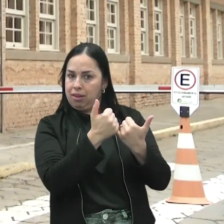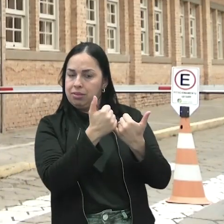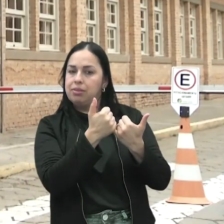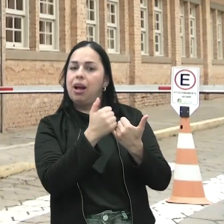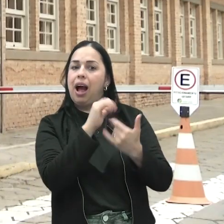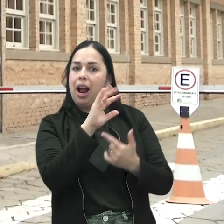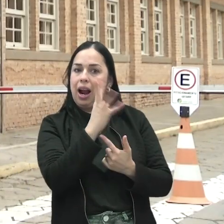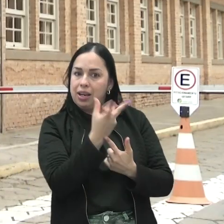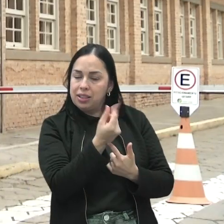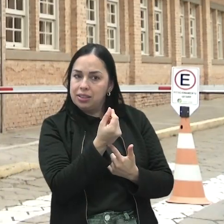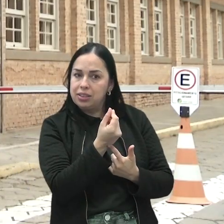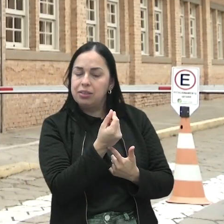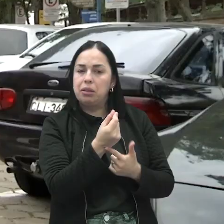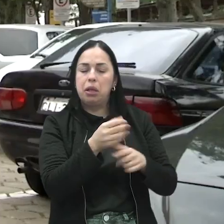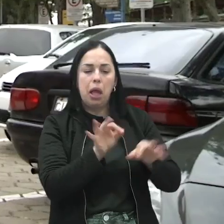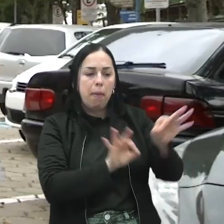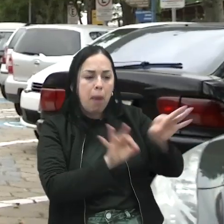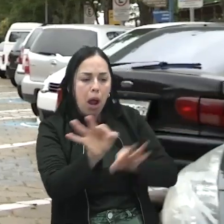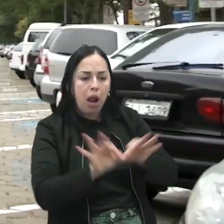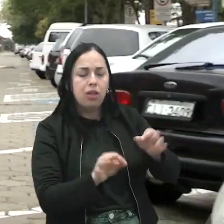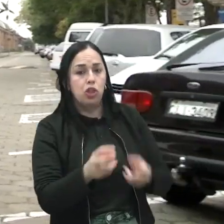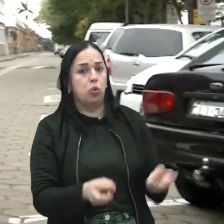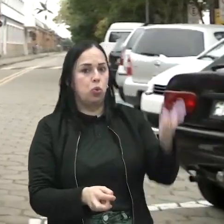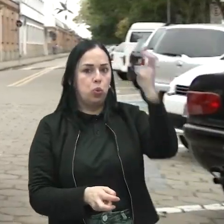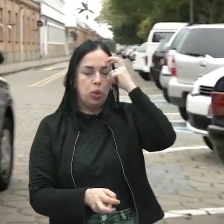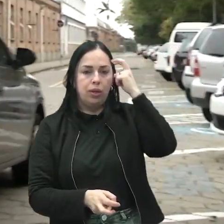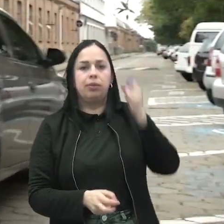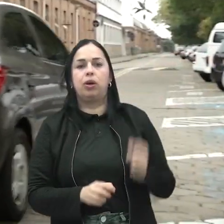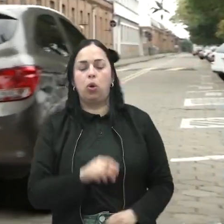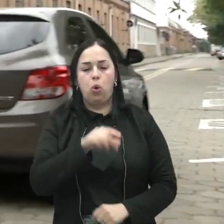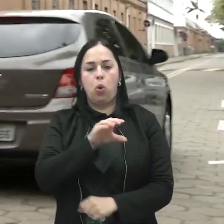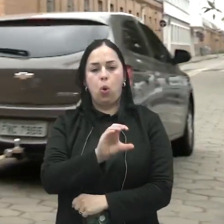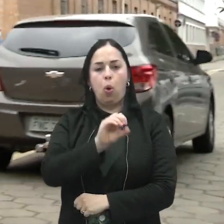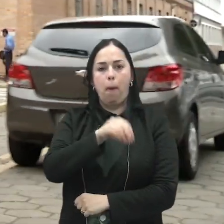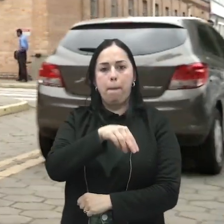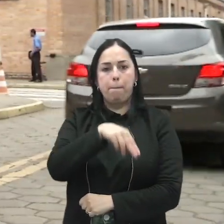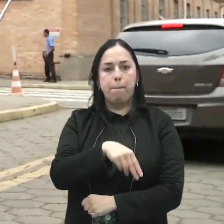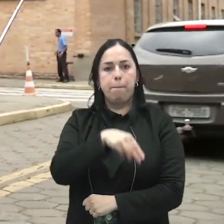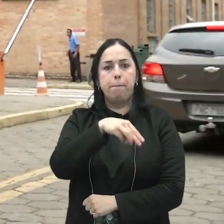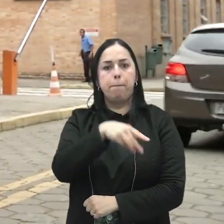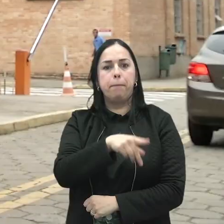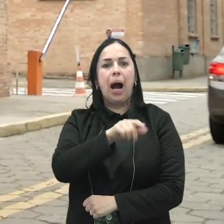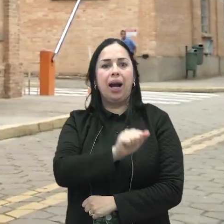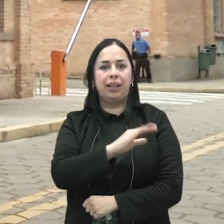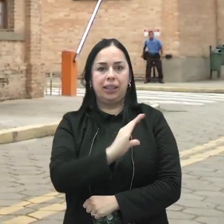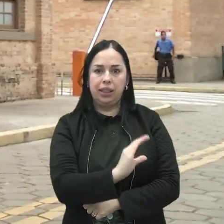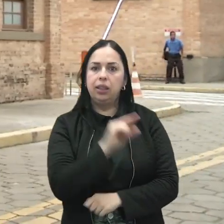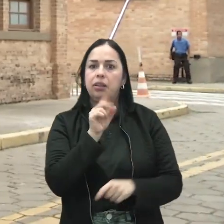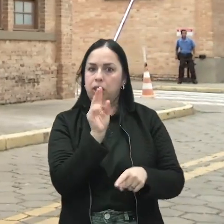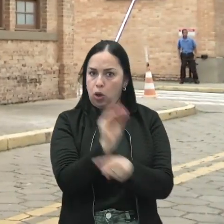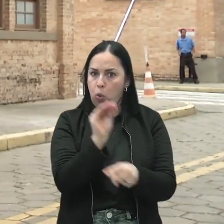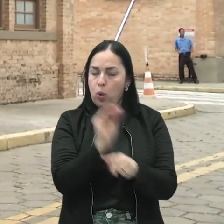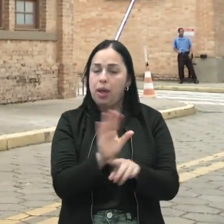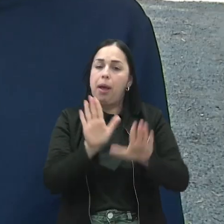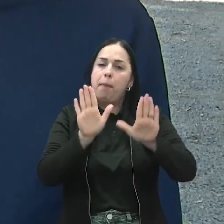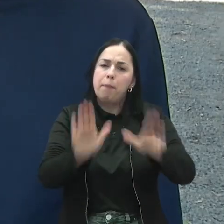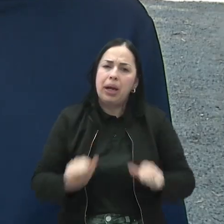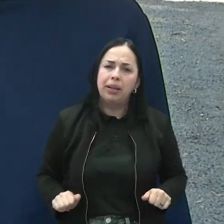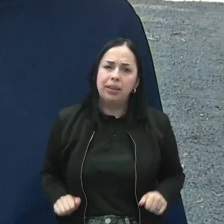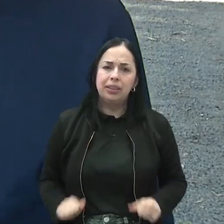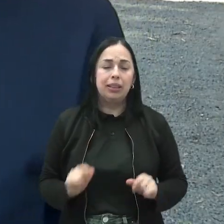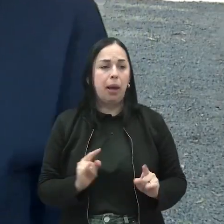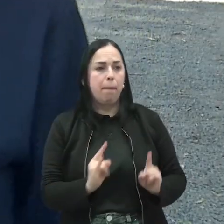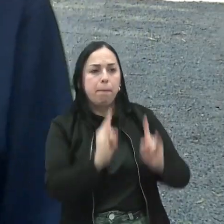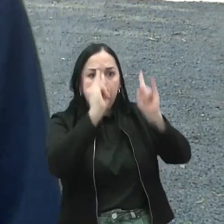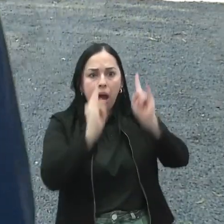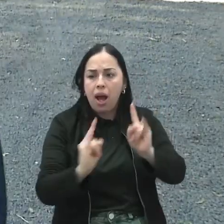Patrimônio Histórico, Artístico, Paisagístico e Cultural, o CONPAC, é quem protege esses bens.